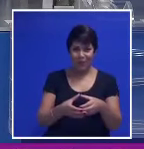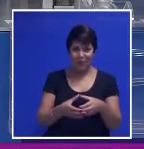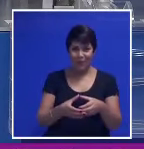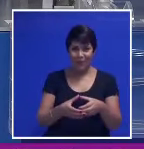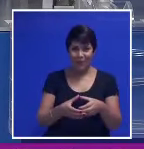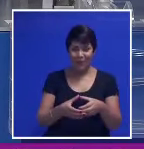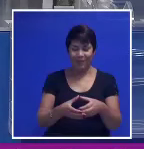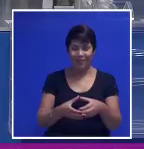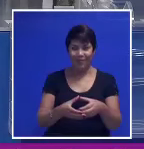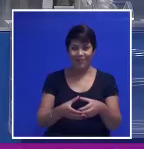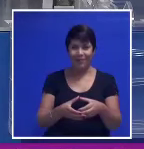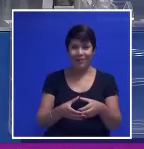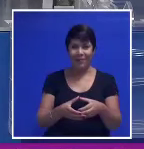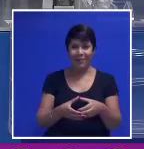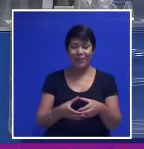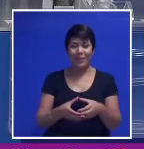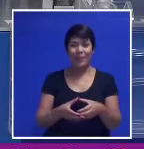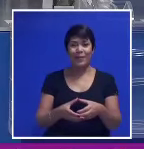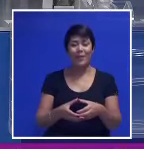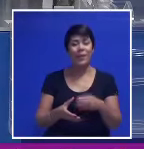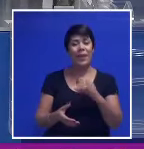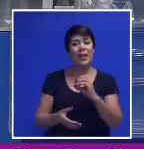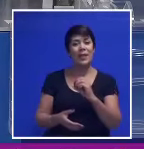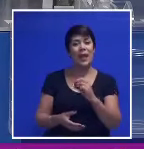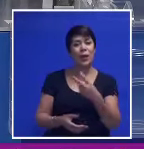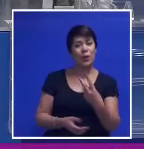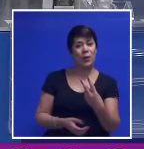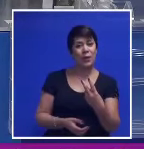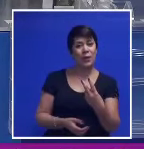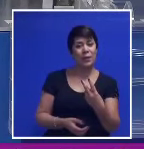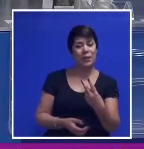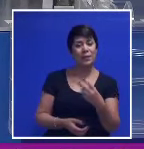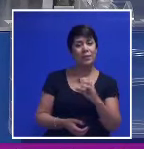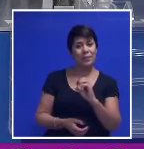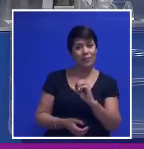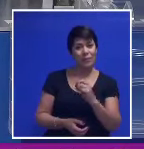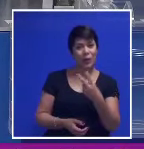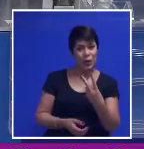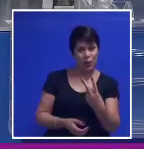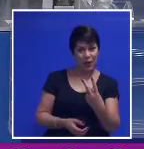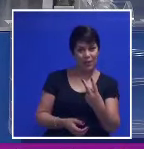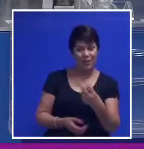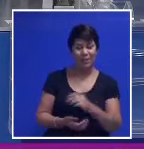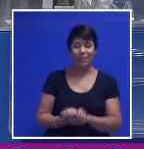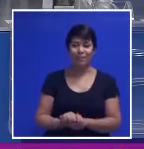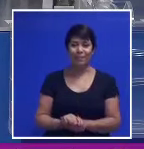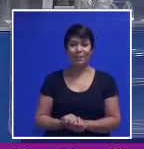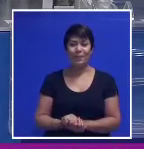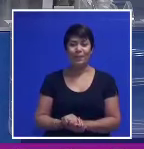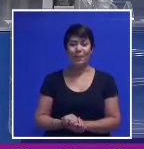loteriasonline.caixa.gov.br. Mais uma bola chegando, é 02. 02.